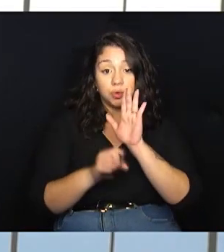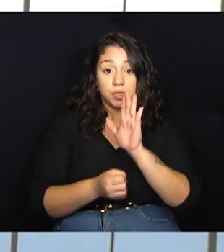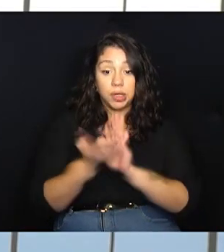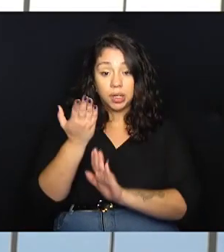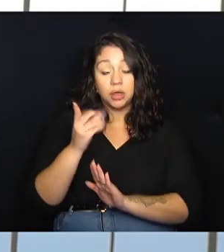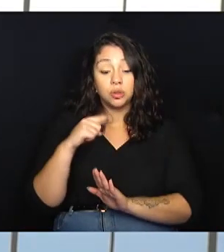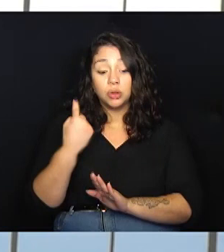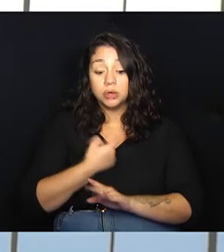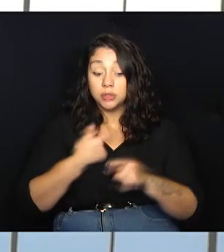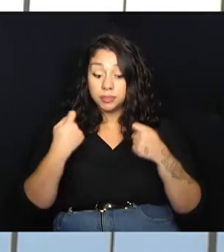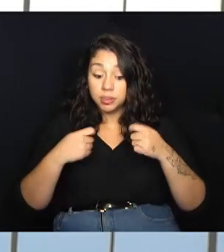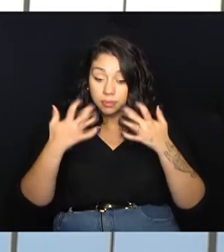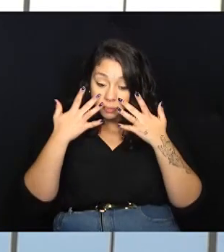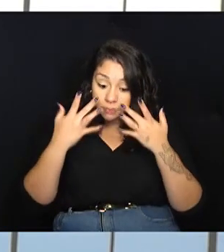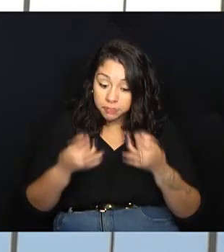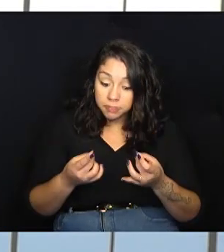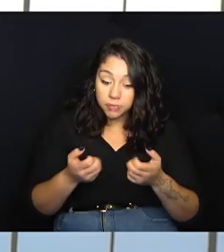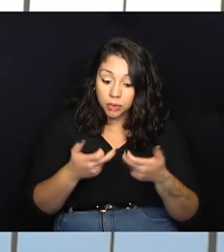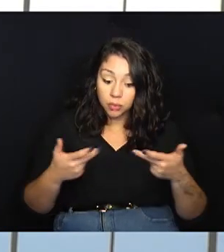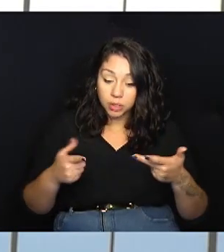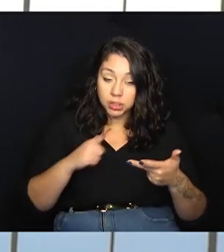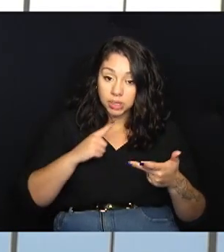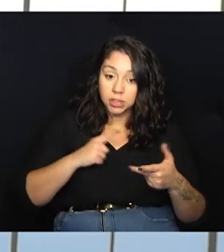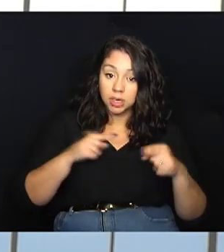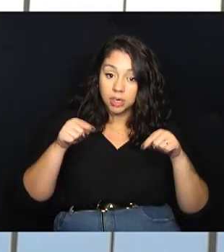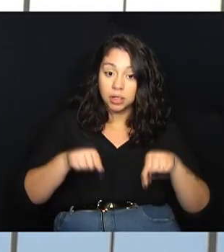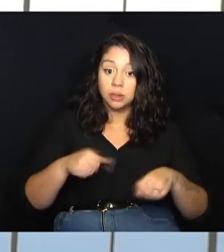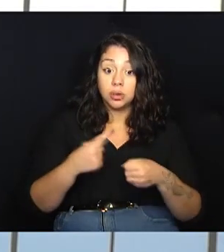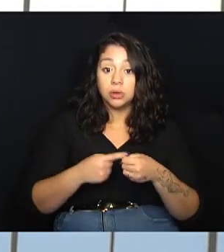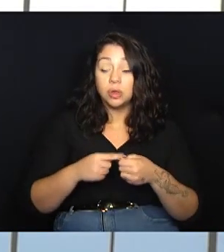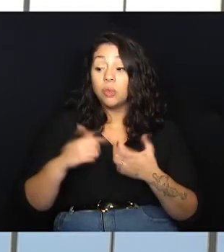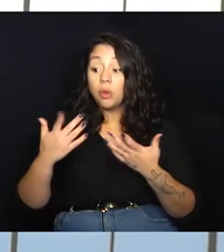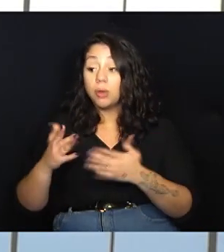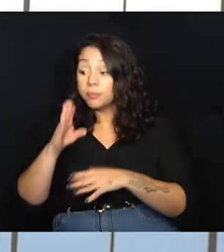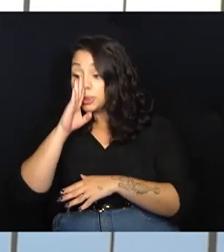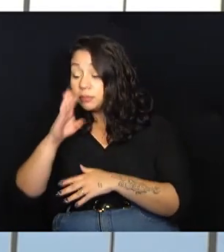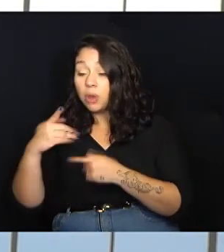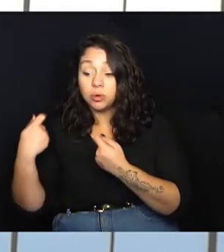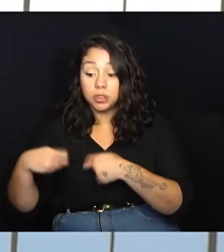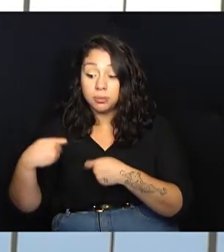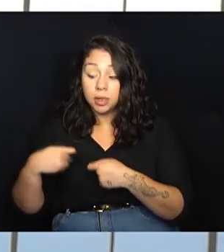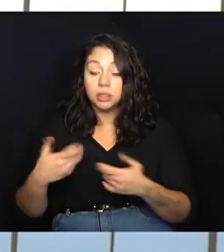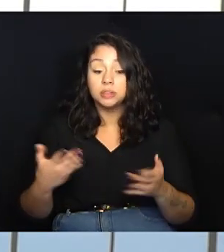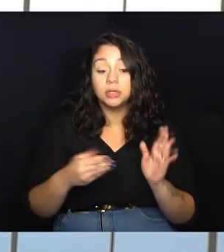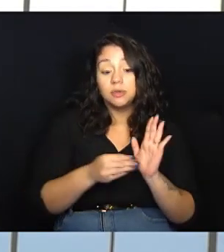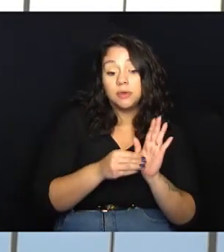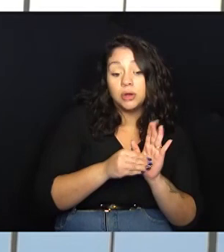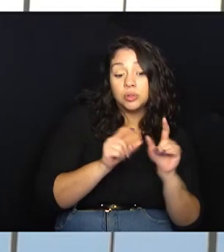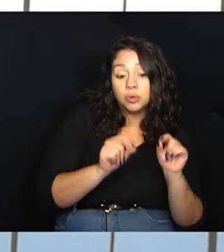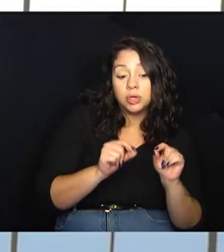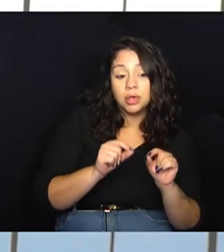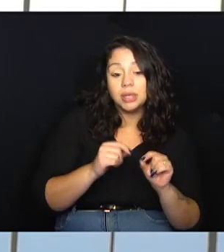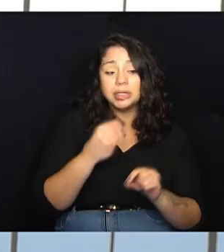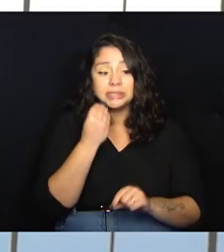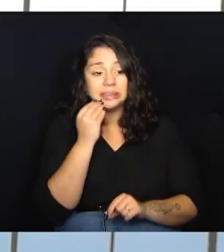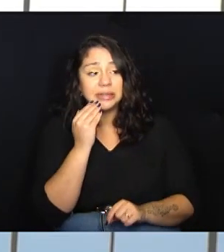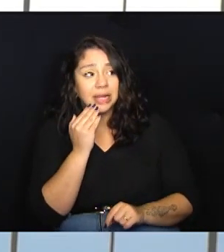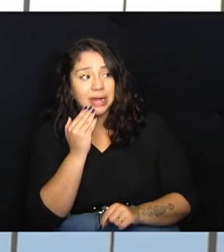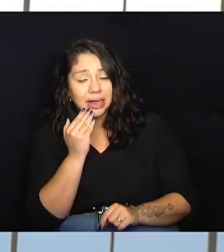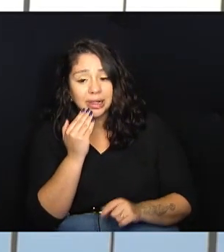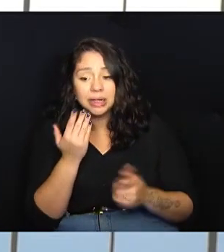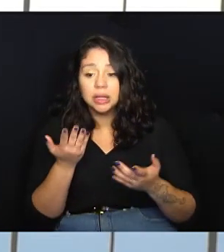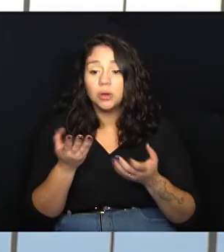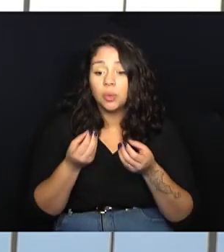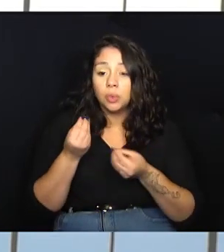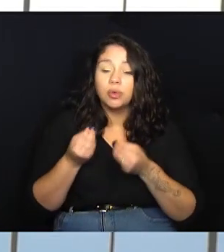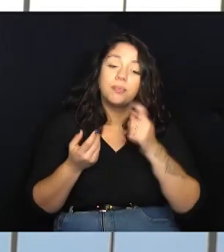essas deficiências que a gente acaba tendo no município, né, qual que é a maior demanda, né, onde que está a falha, onde que falta essa construção. Ou então, muitas